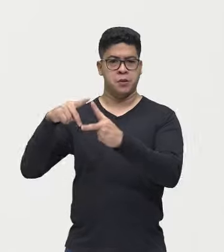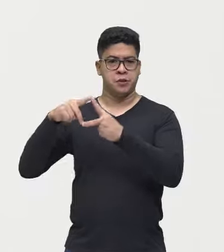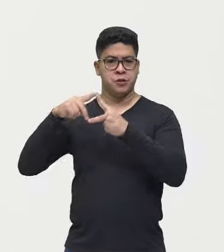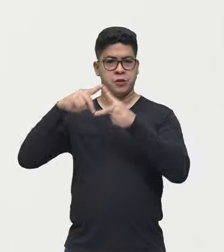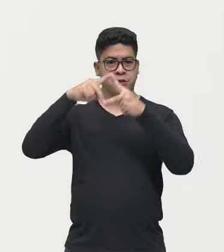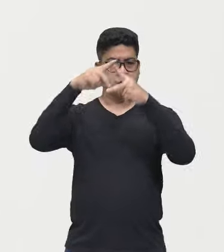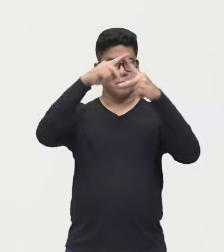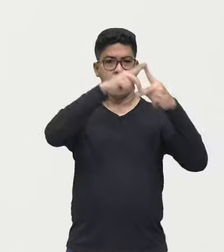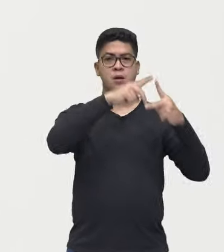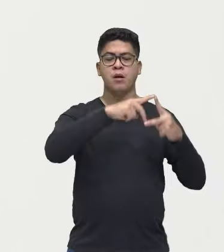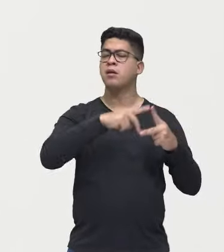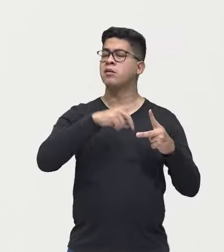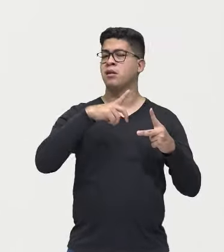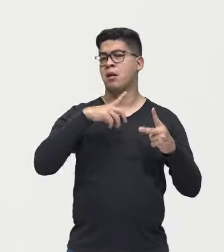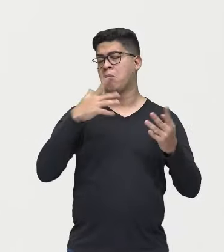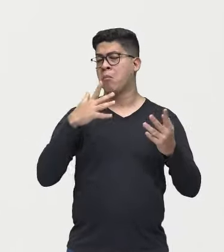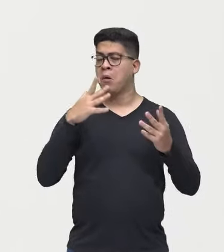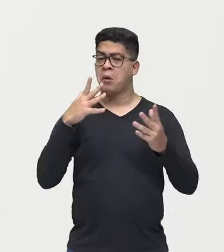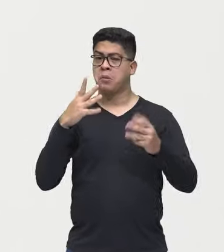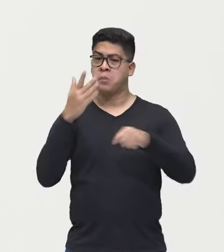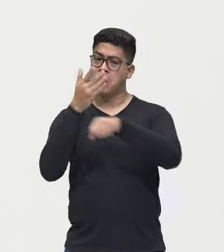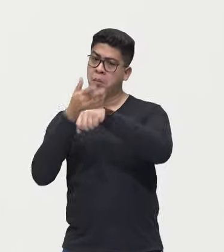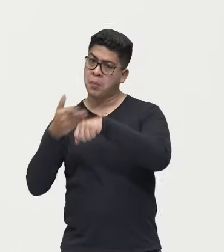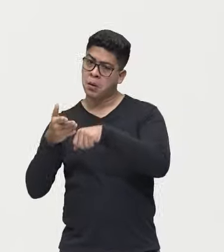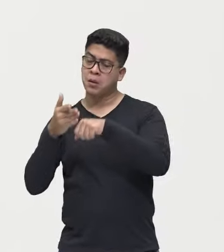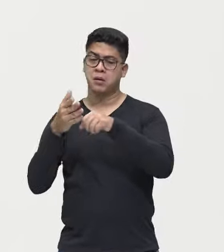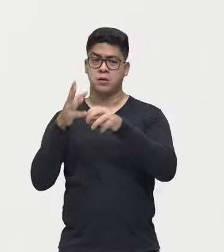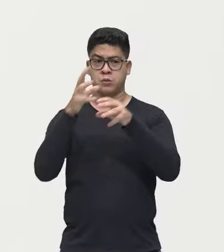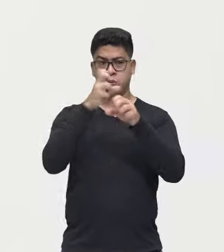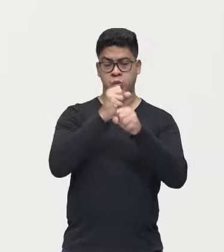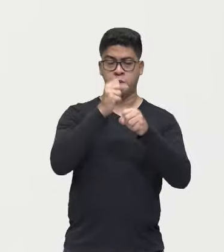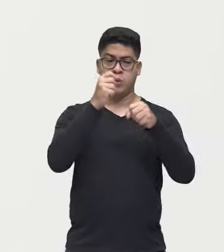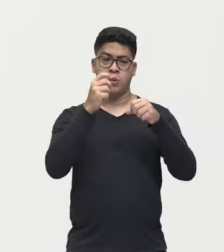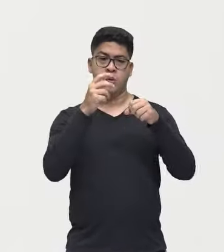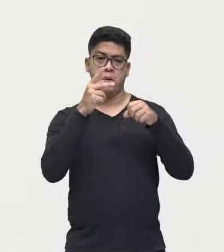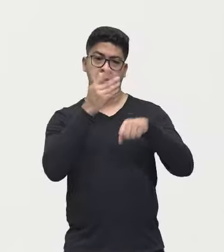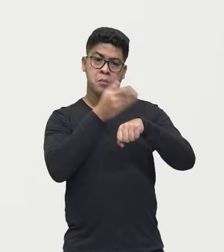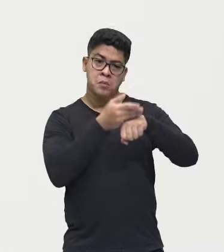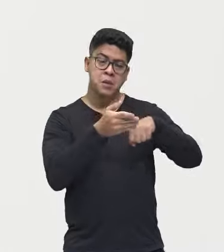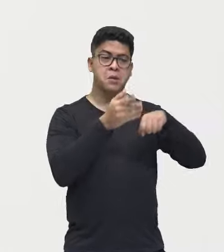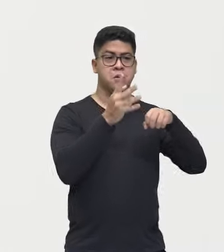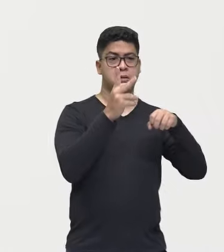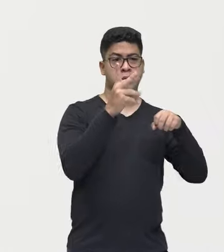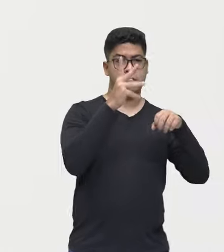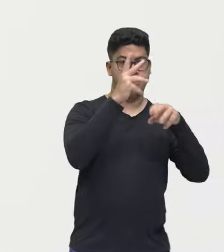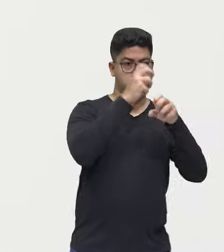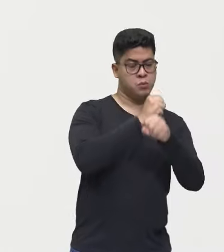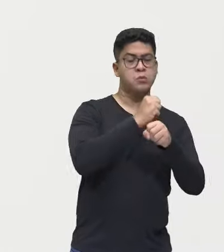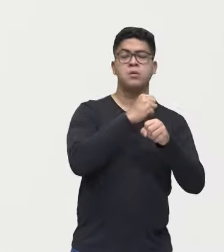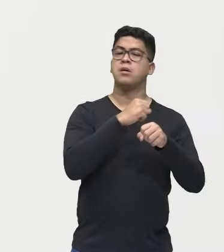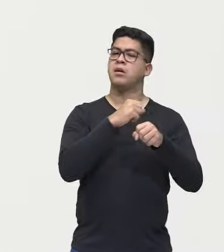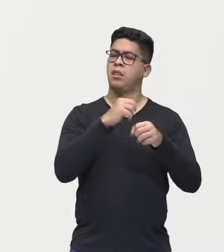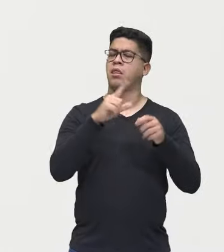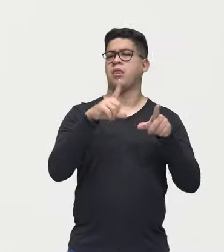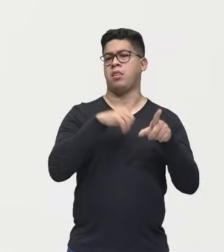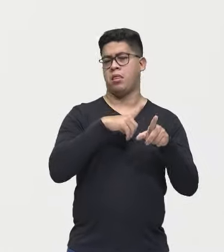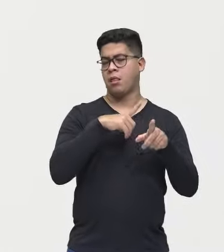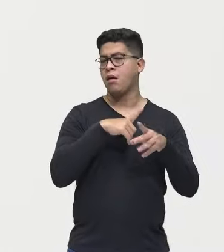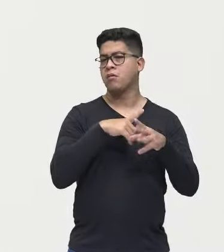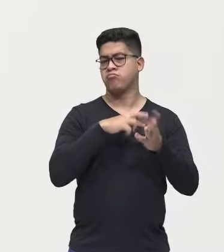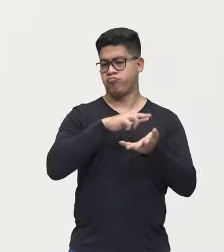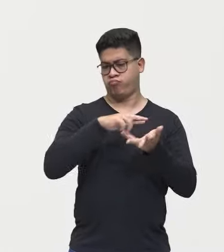Entre uma escura, uma branca, uma escura, uma branca, na mesma coisa na vertical, escura, branca, e